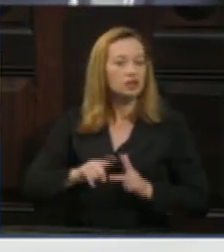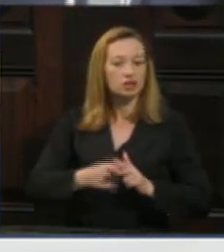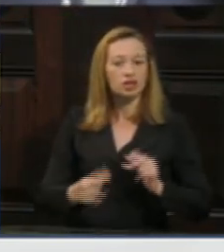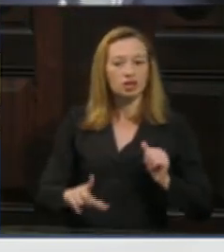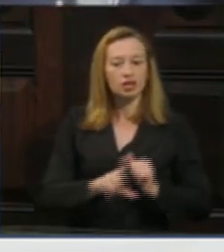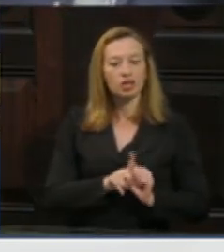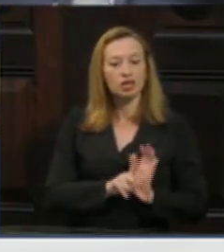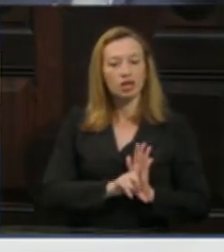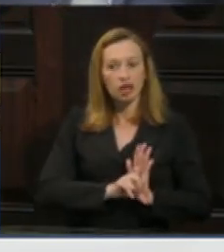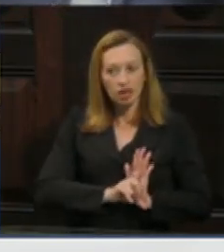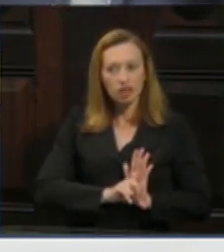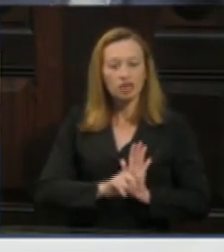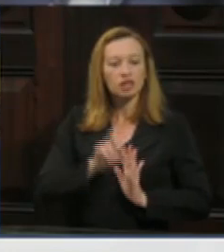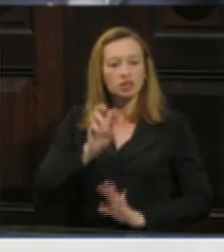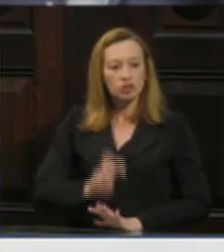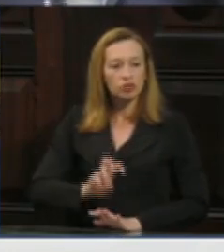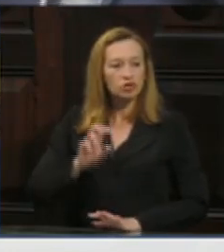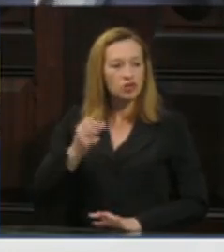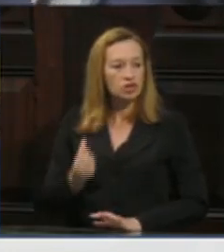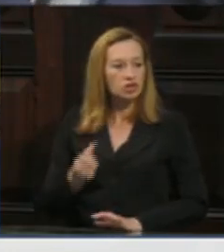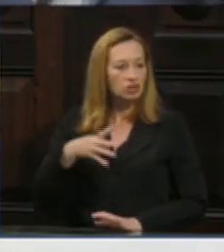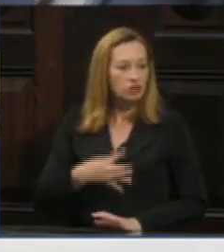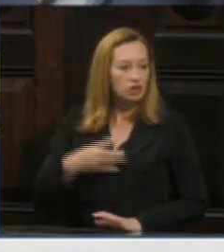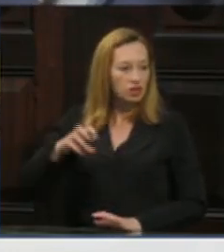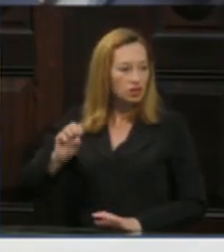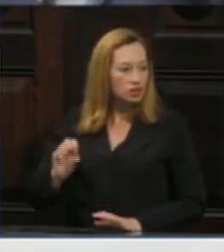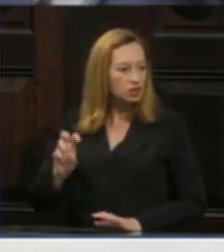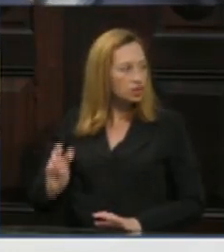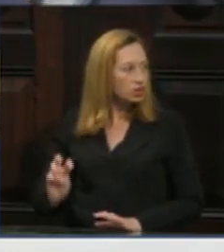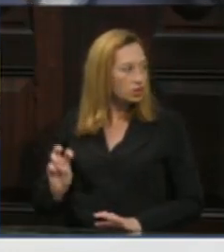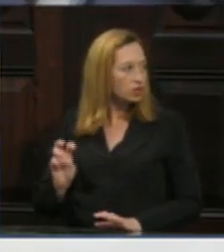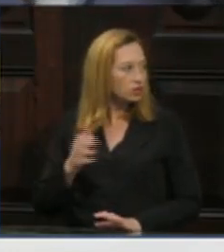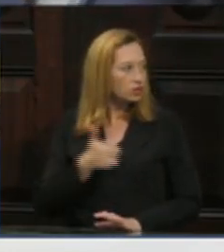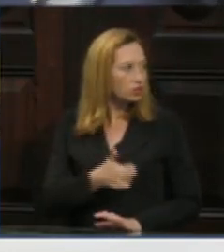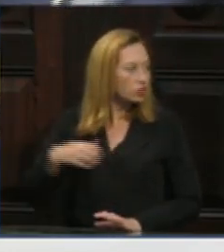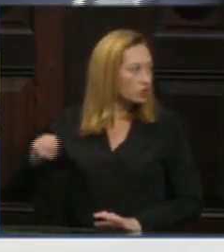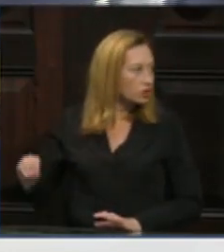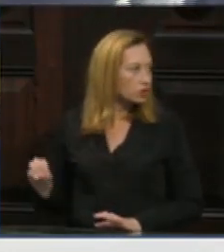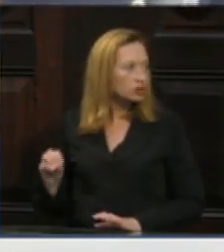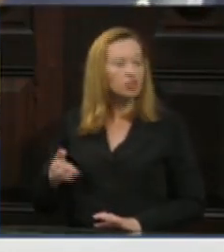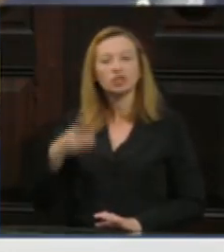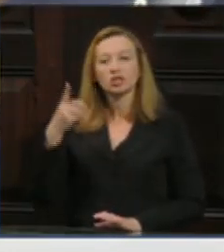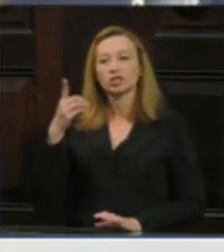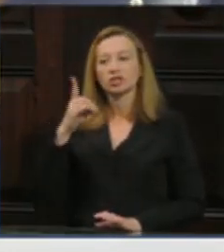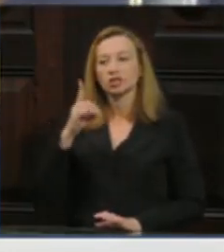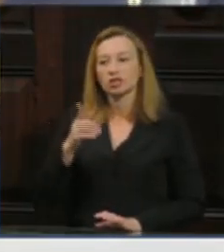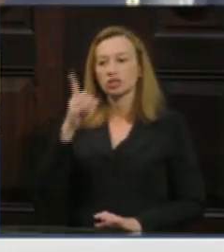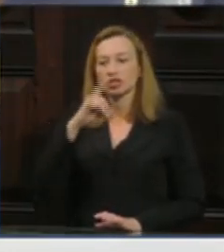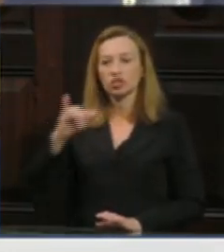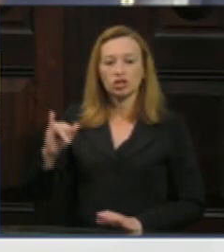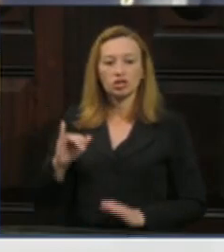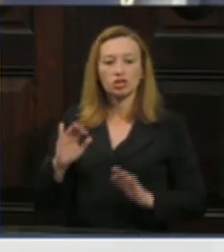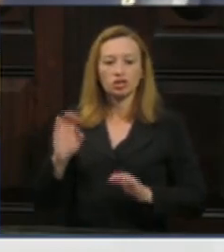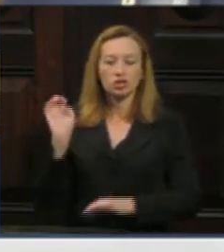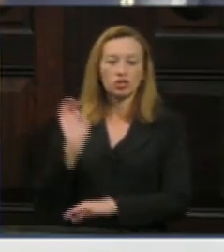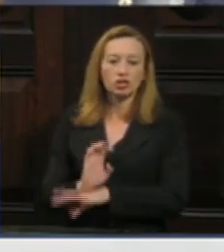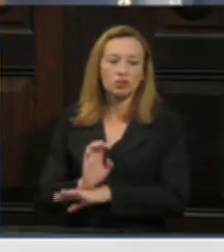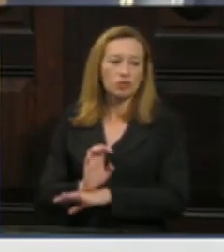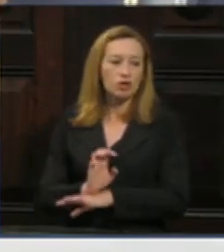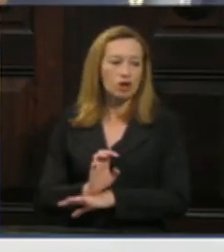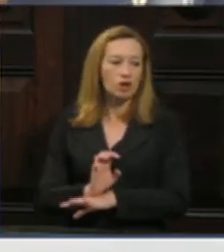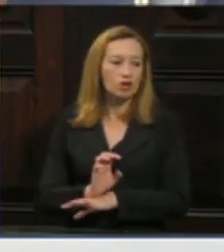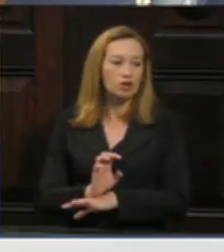proposta recebeu 2 emendas e retorna às comissões técnicas. Projeto de lei 2225. Pela ordem, presidente. Pela ordem, deputado Valdeir Vossa Carneiro. Excelência, que tem uma imprecisão técnica que eu